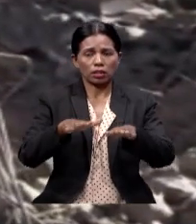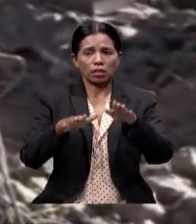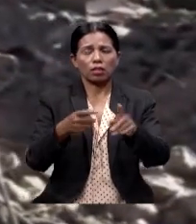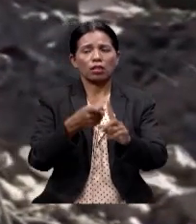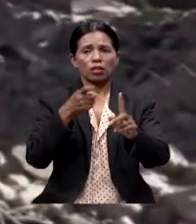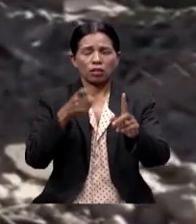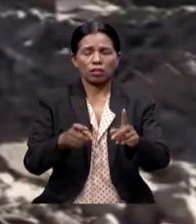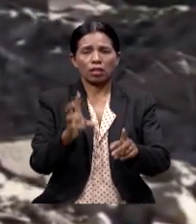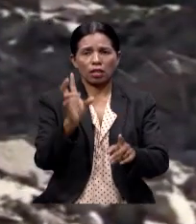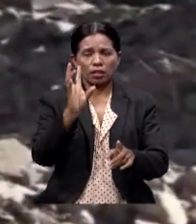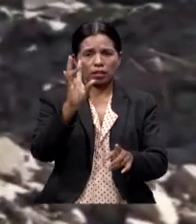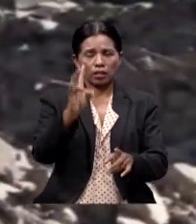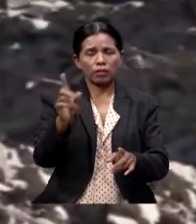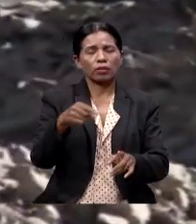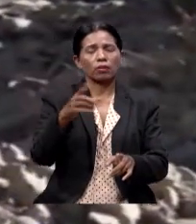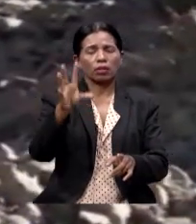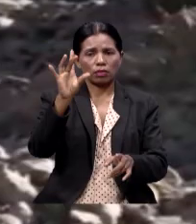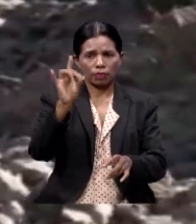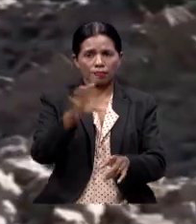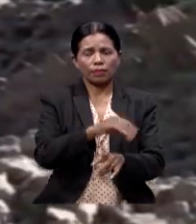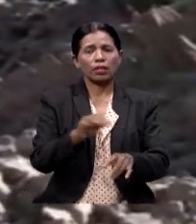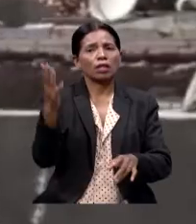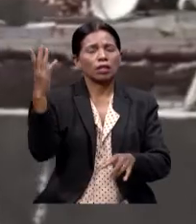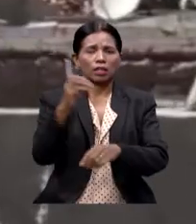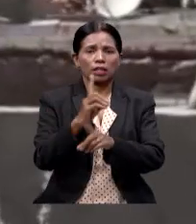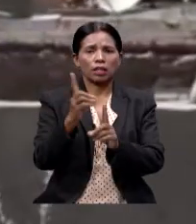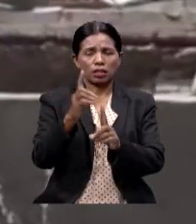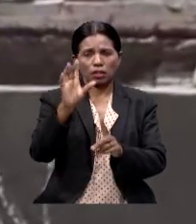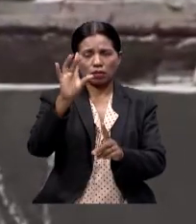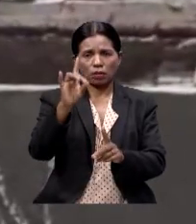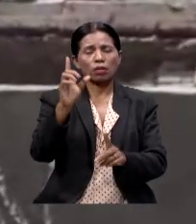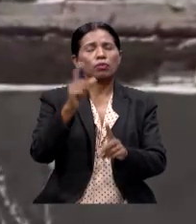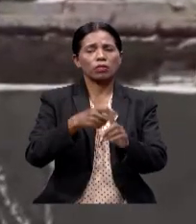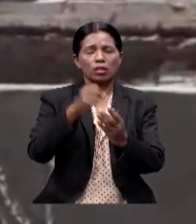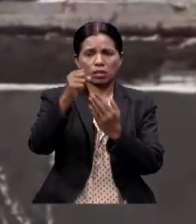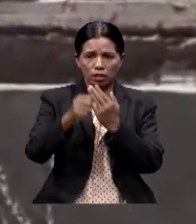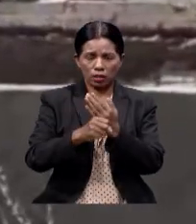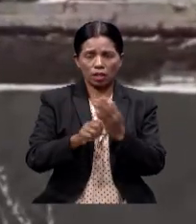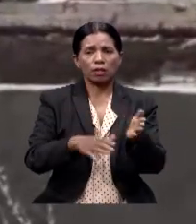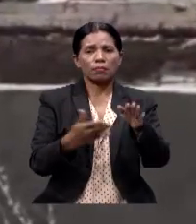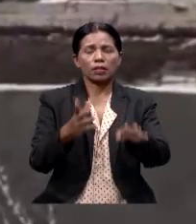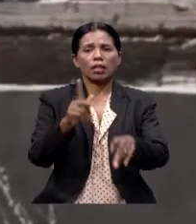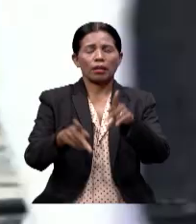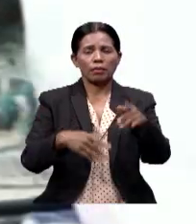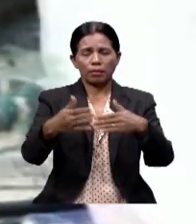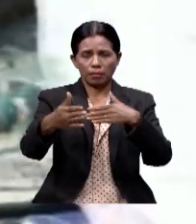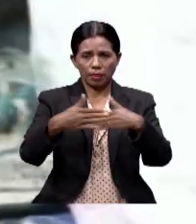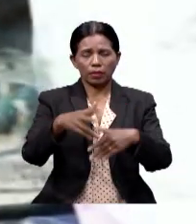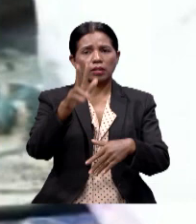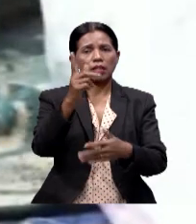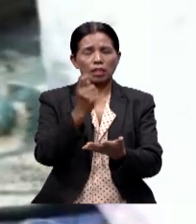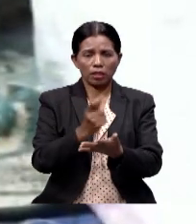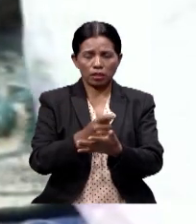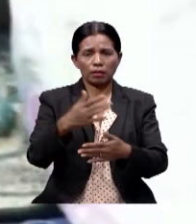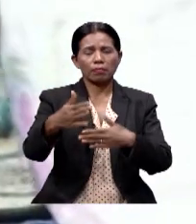magnitude 9, valo. Rainak doko nebe acontece ya lorong balu fulan setembru iha Maroko. Hamate ema besik krihun tolu no ema besik krihun